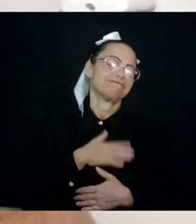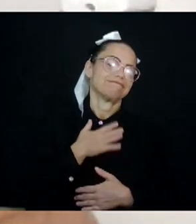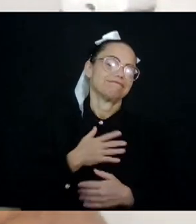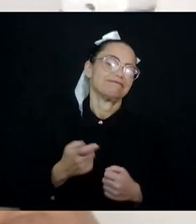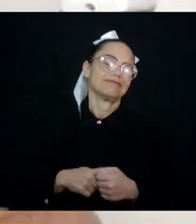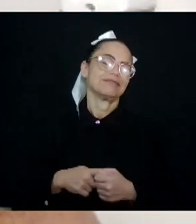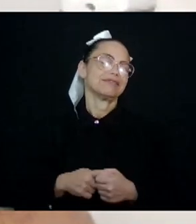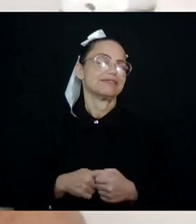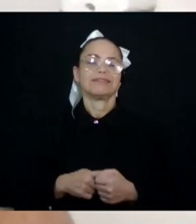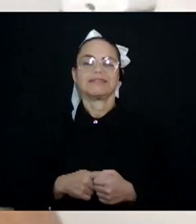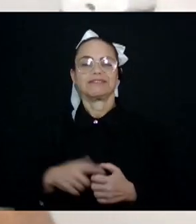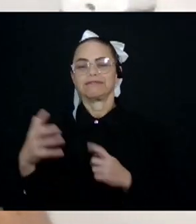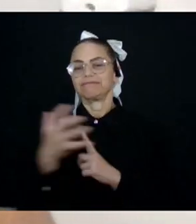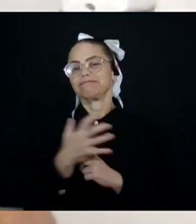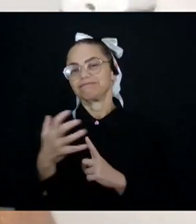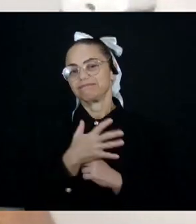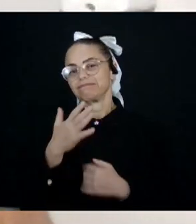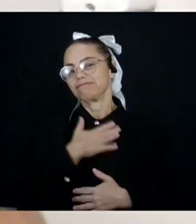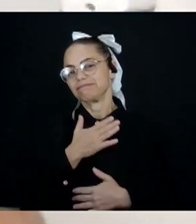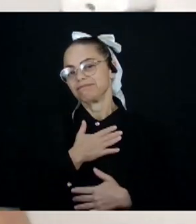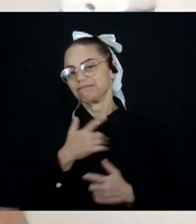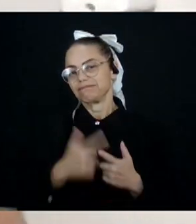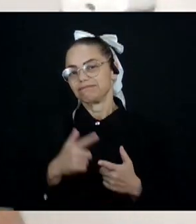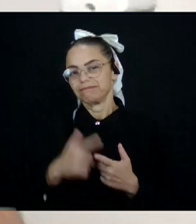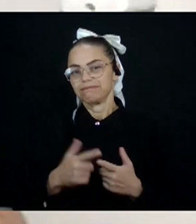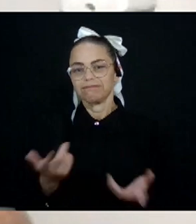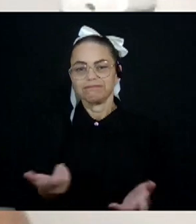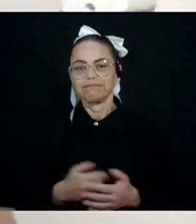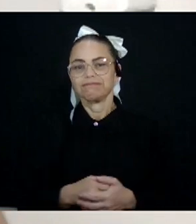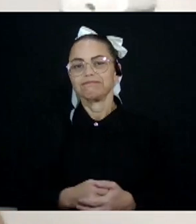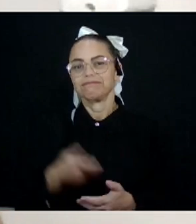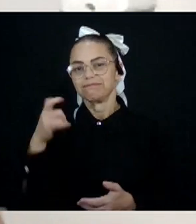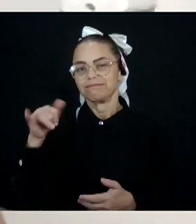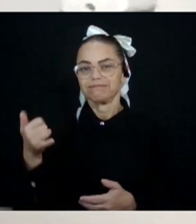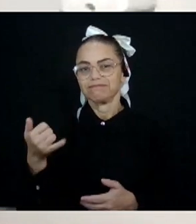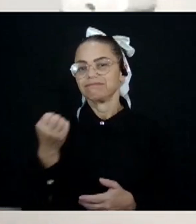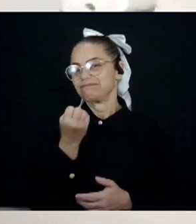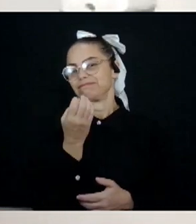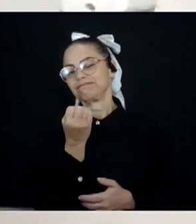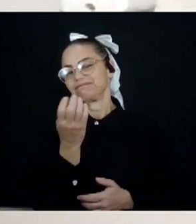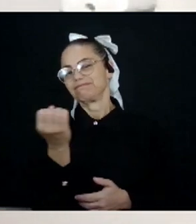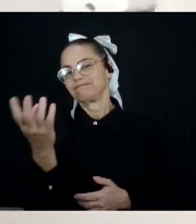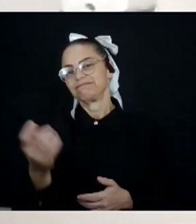afeta tanto a minha pessoa, porque eu aproveito muito essa viagem e me conecto do